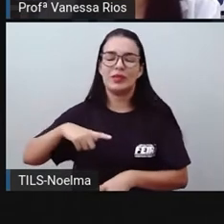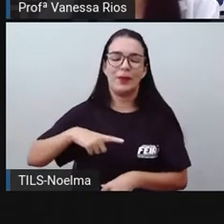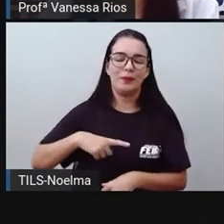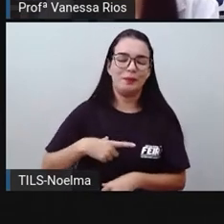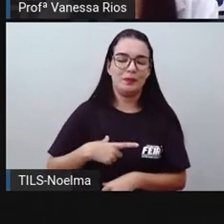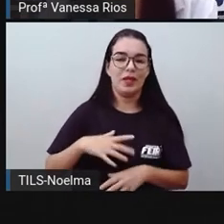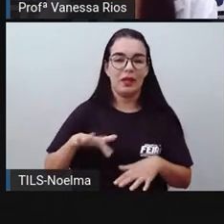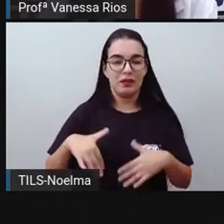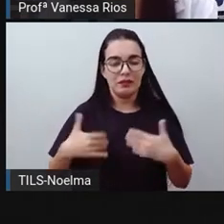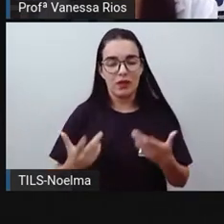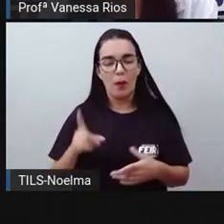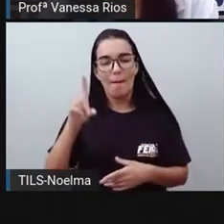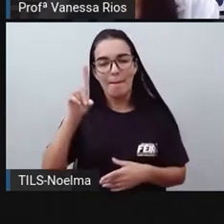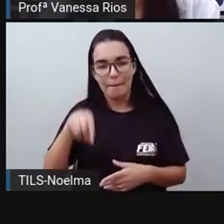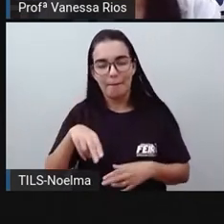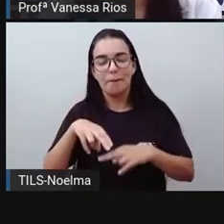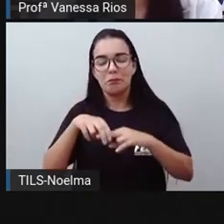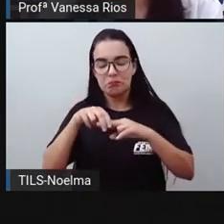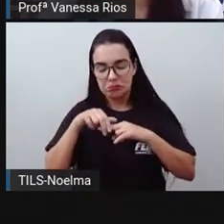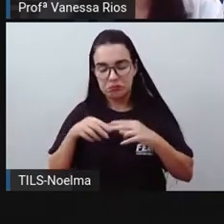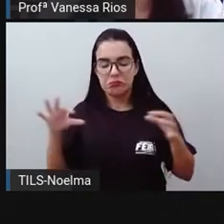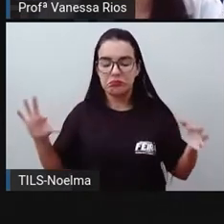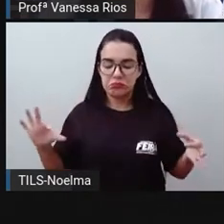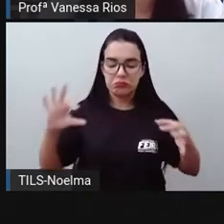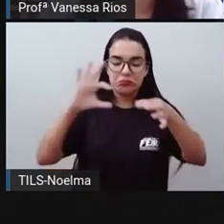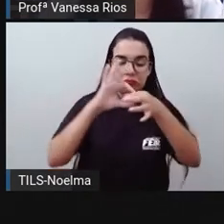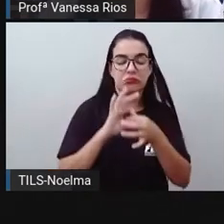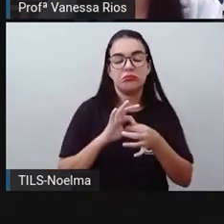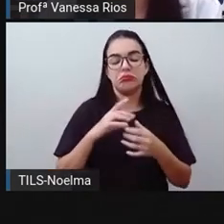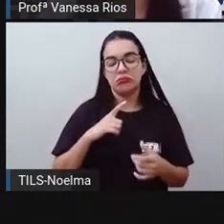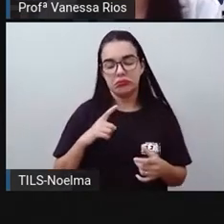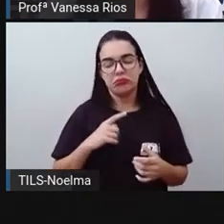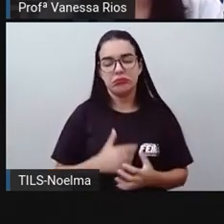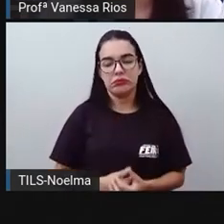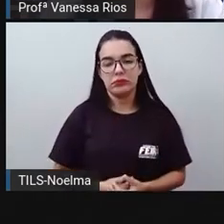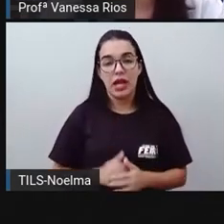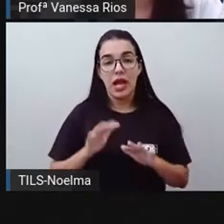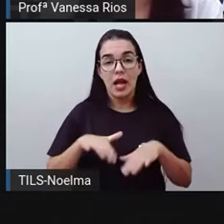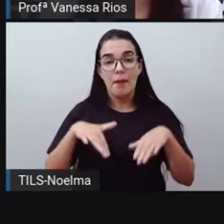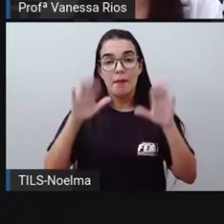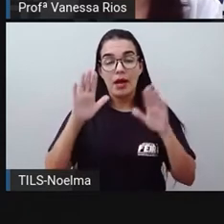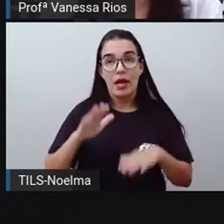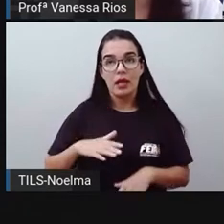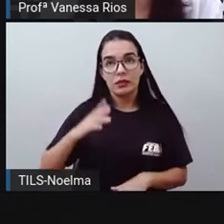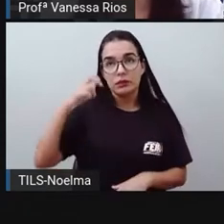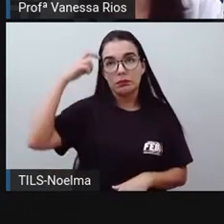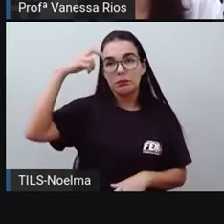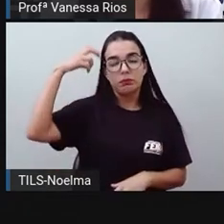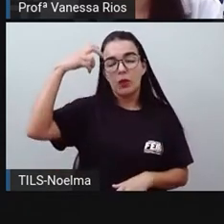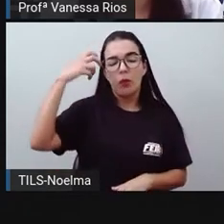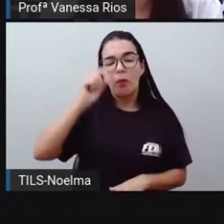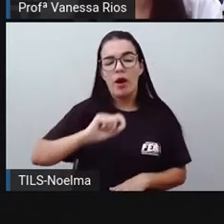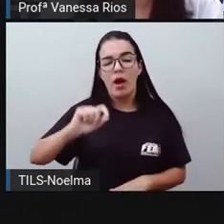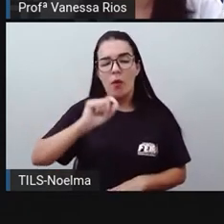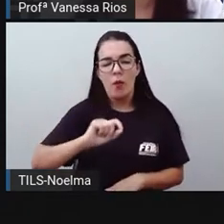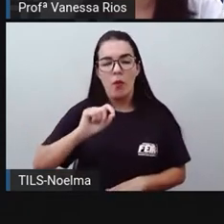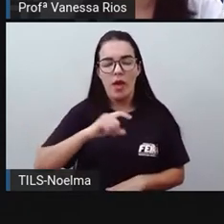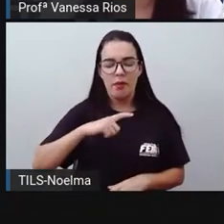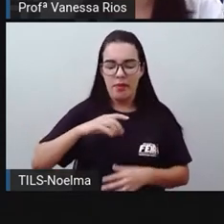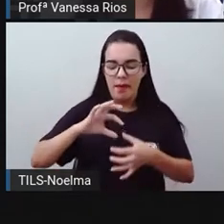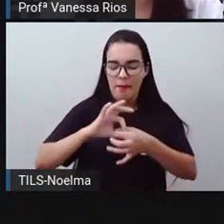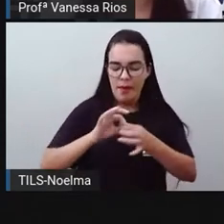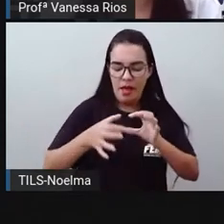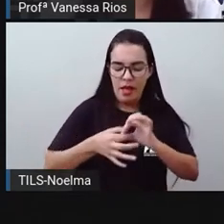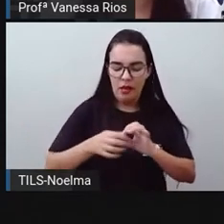estão relacionadas. E o mais preocupante é pensar que a relação aí dessas ações faz com que